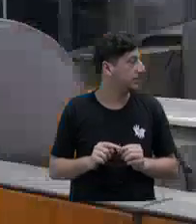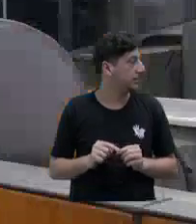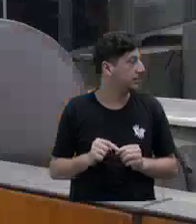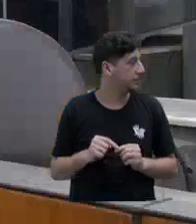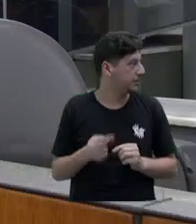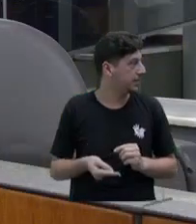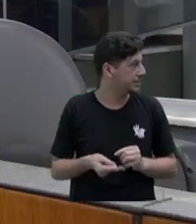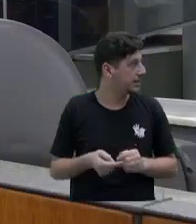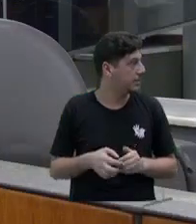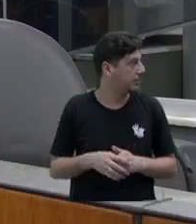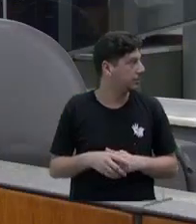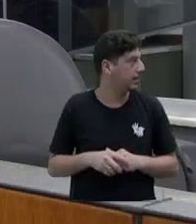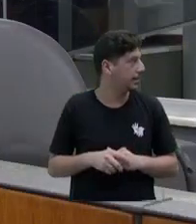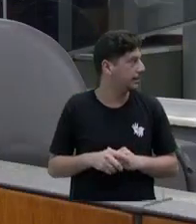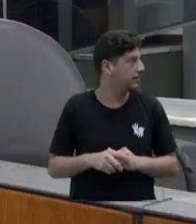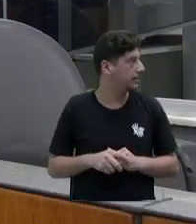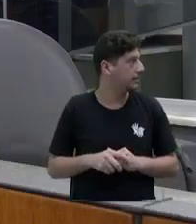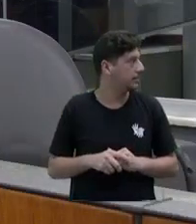Boa tarde.